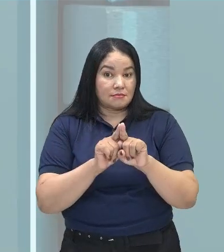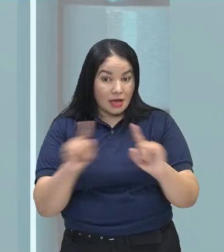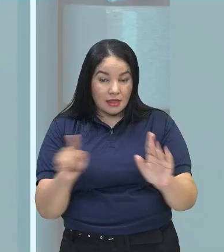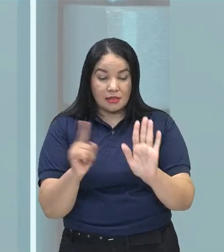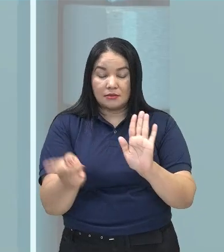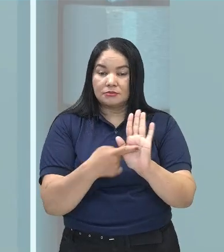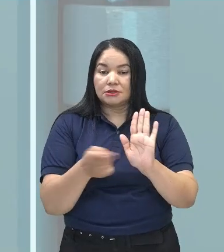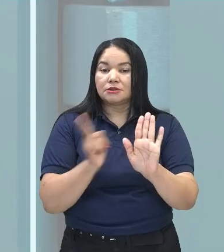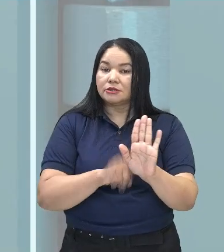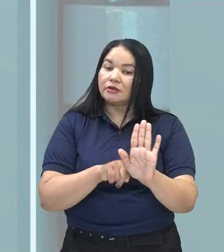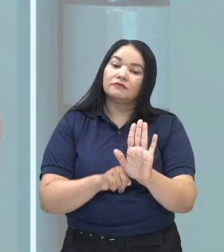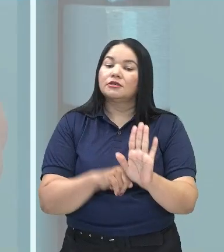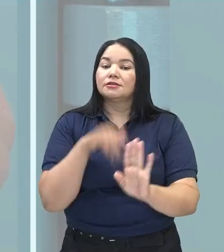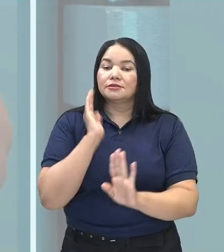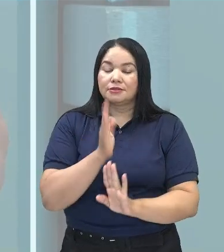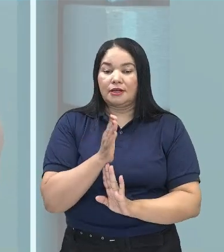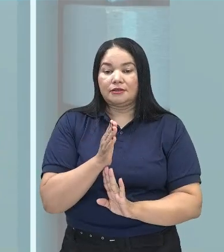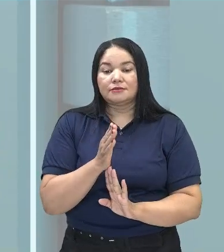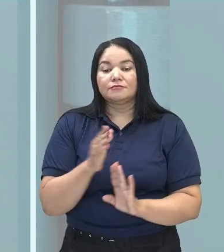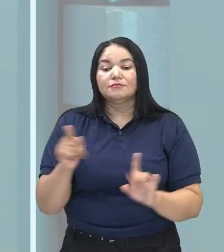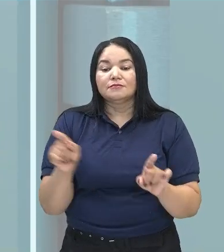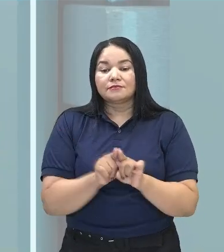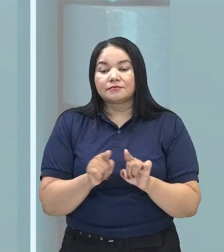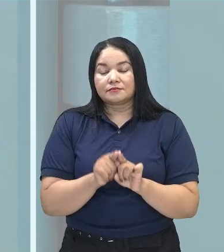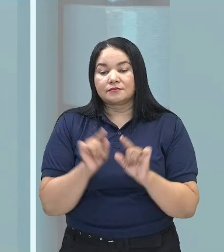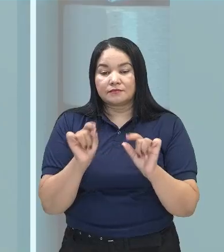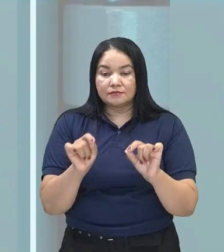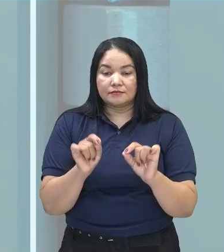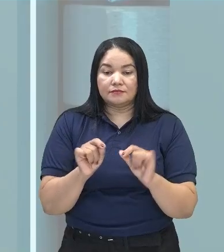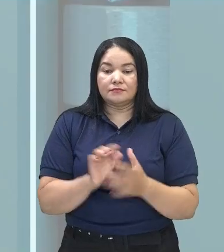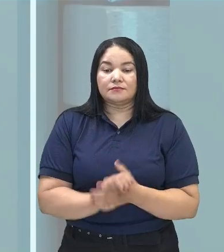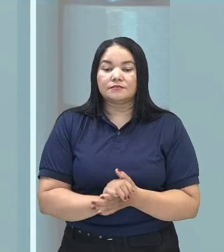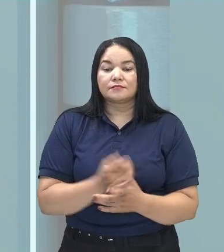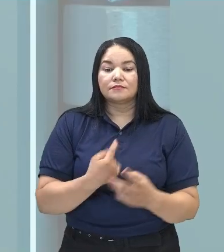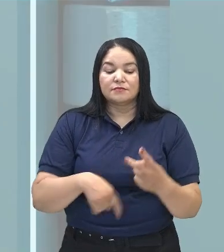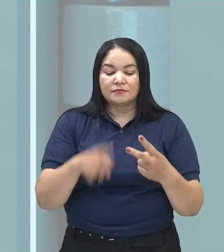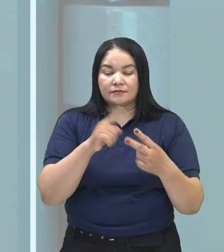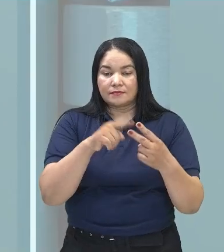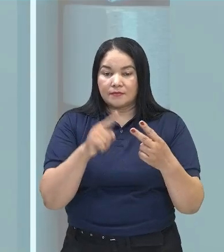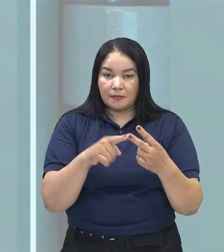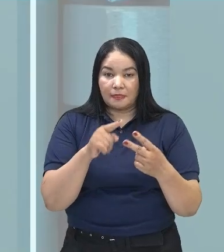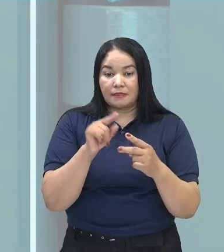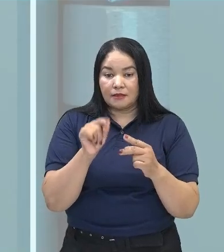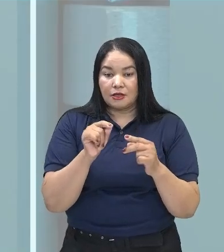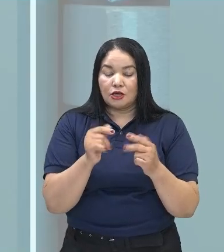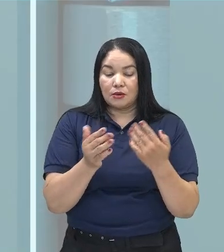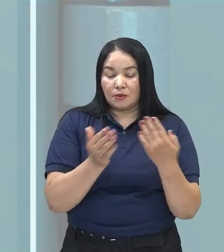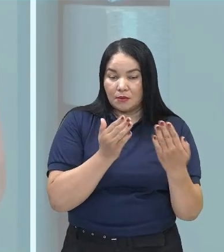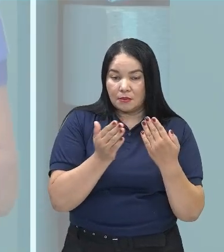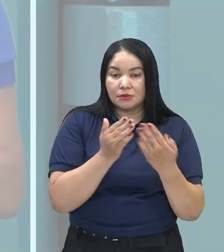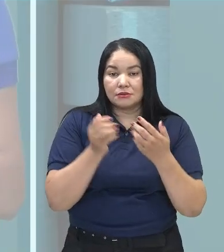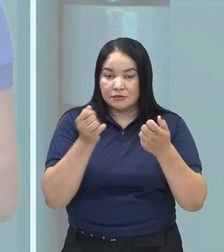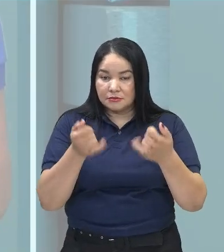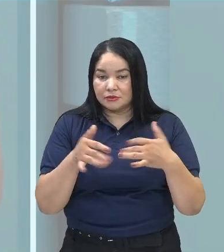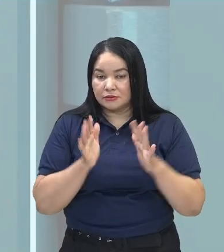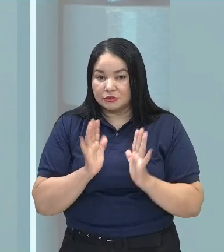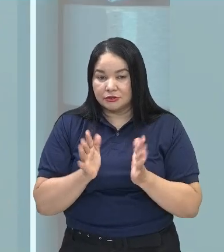é direta, né? Eu ligo os dois termos para comparar de forma direta sem